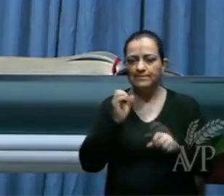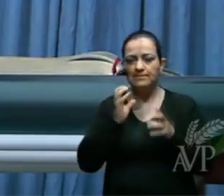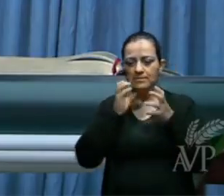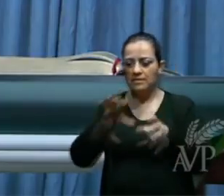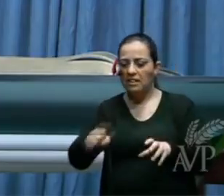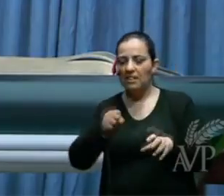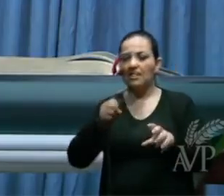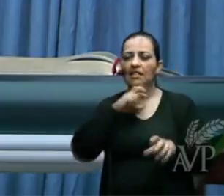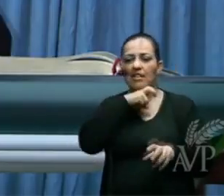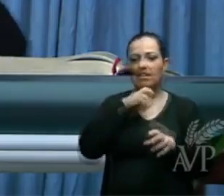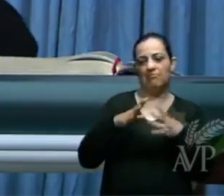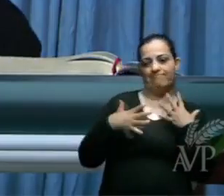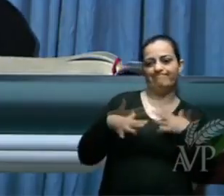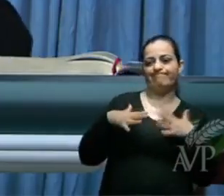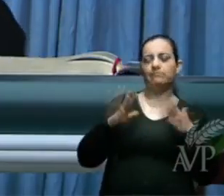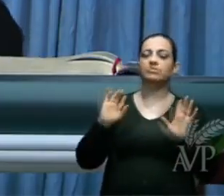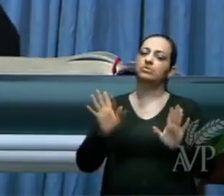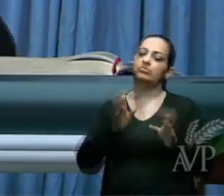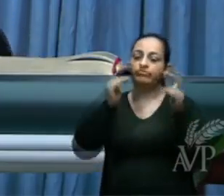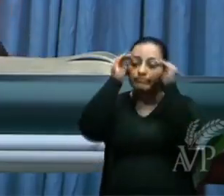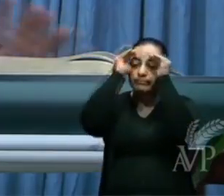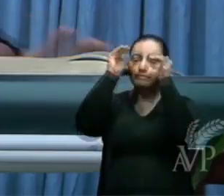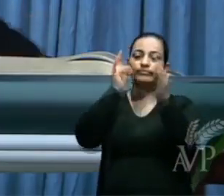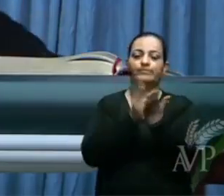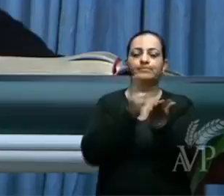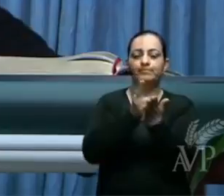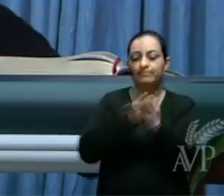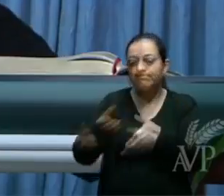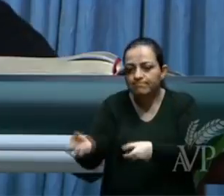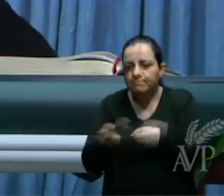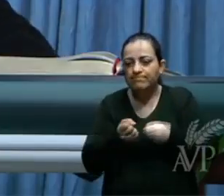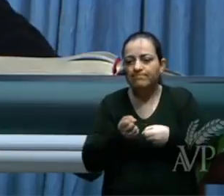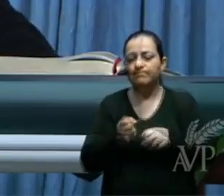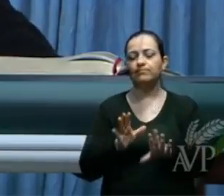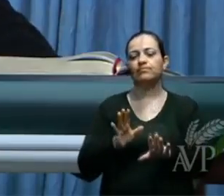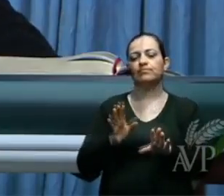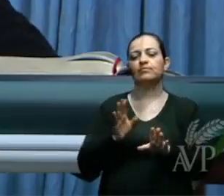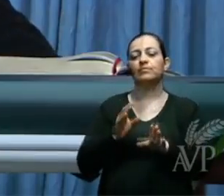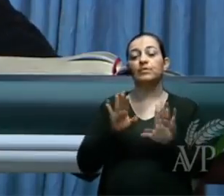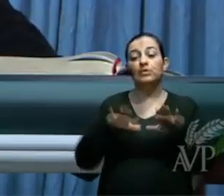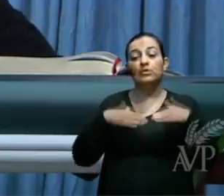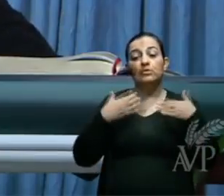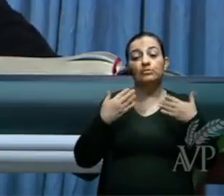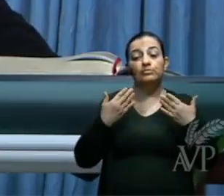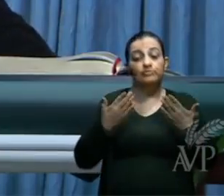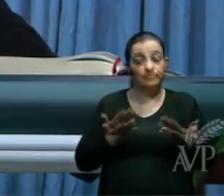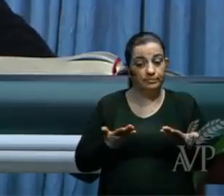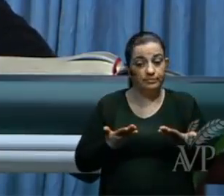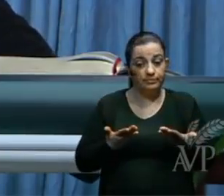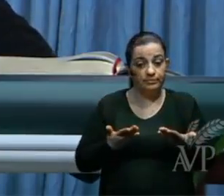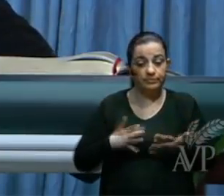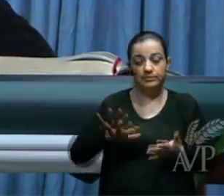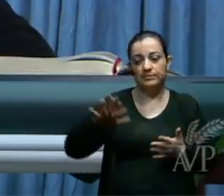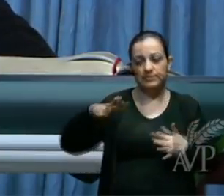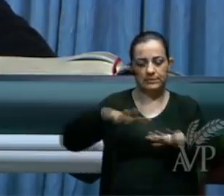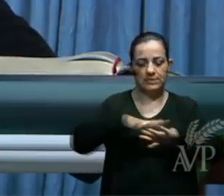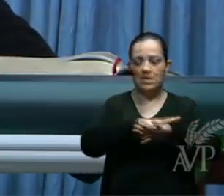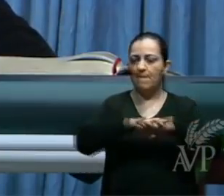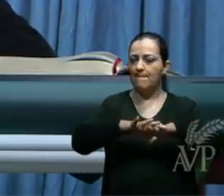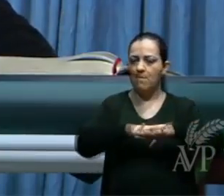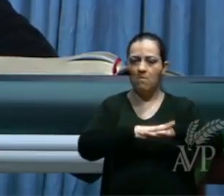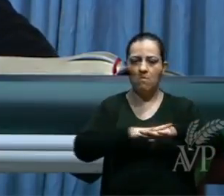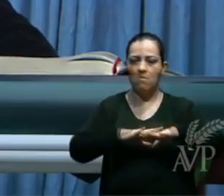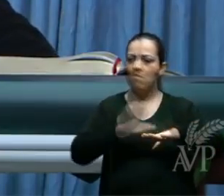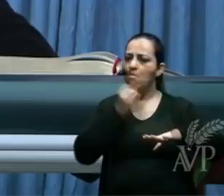bem tinha que ser sempre pelo rabo é então e aquela mão sadia